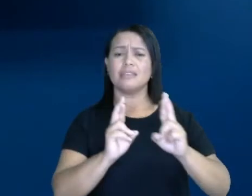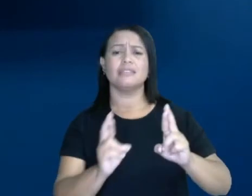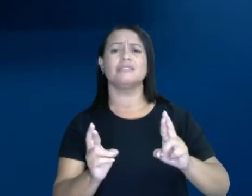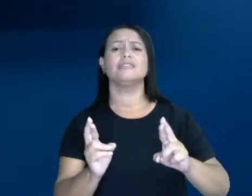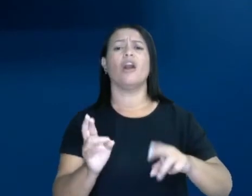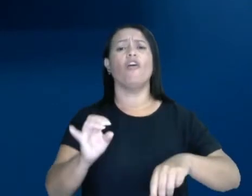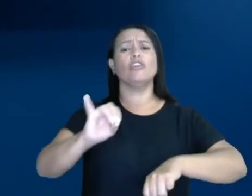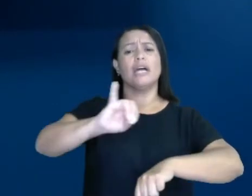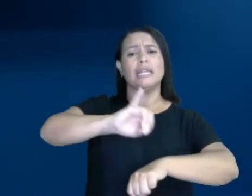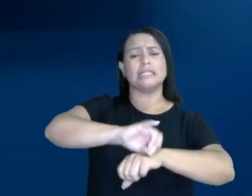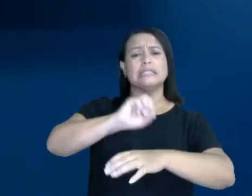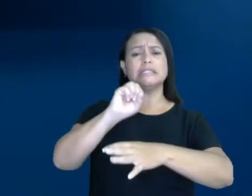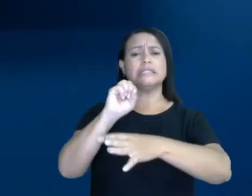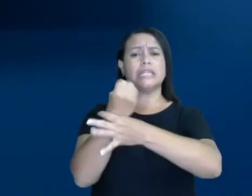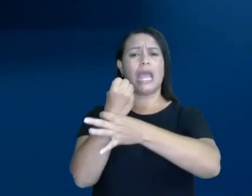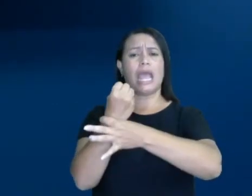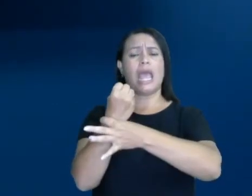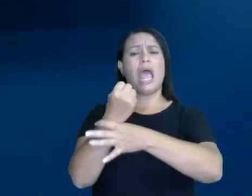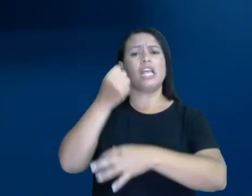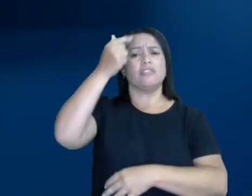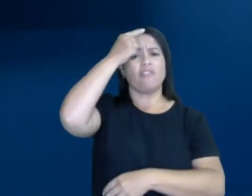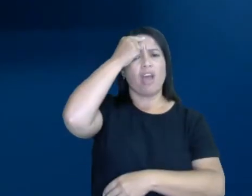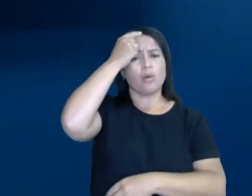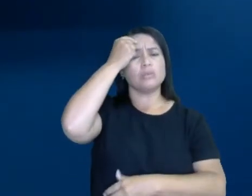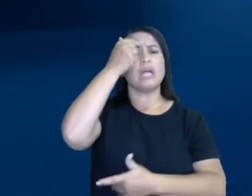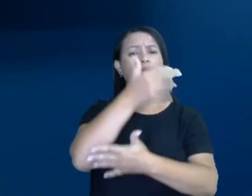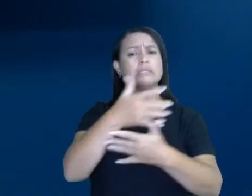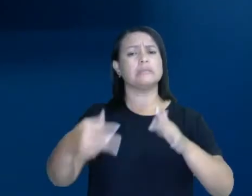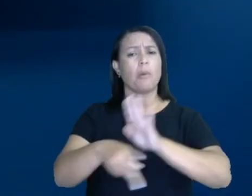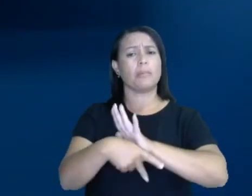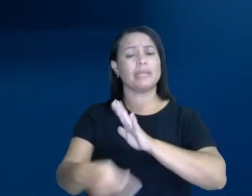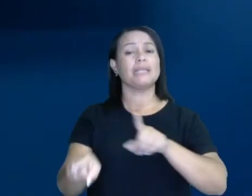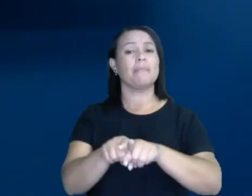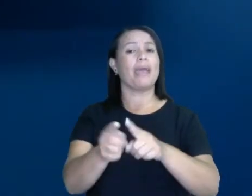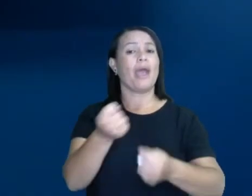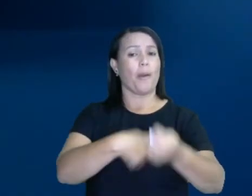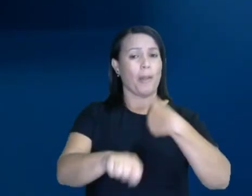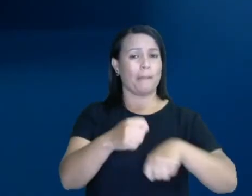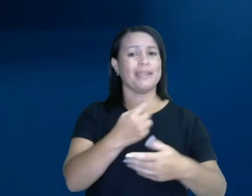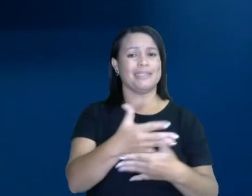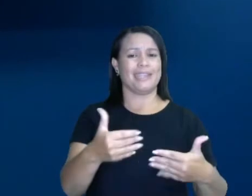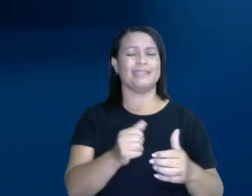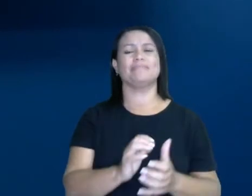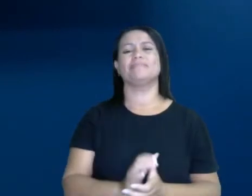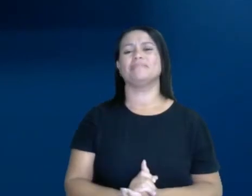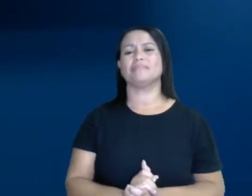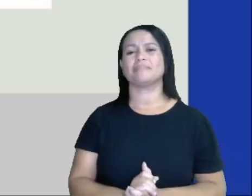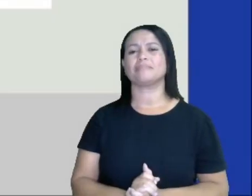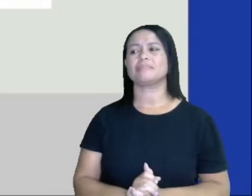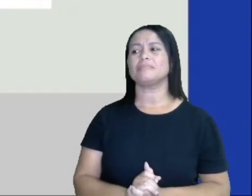polo acadêmico, né, o polo educacional da cidade, e fortalecer a economia da cidade, tá bem?